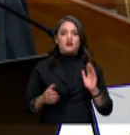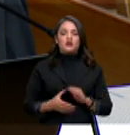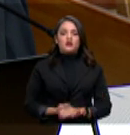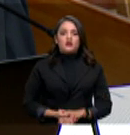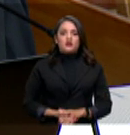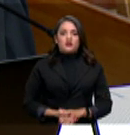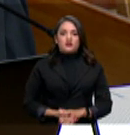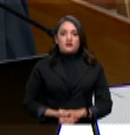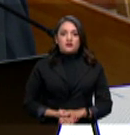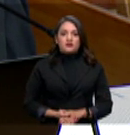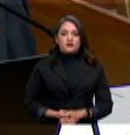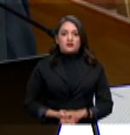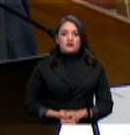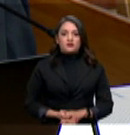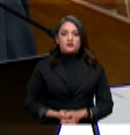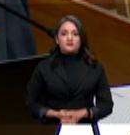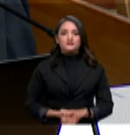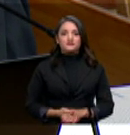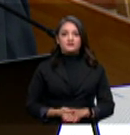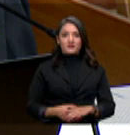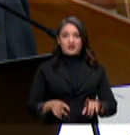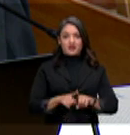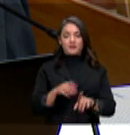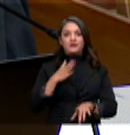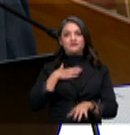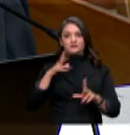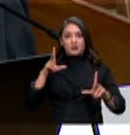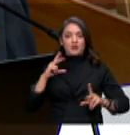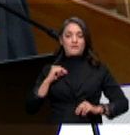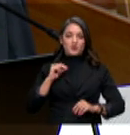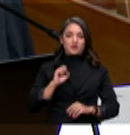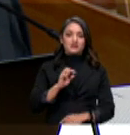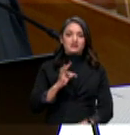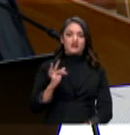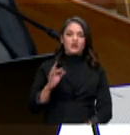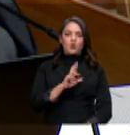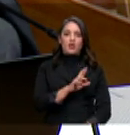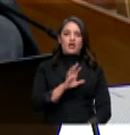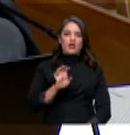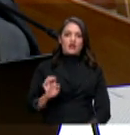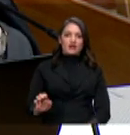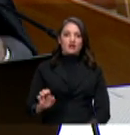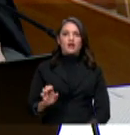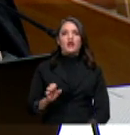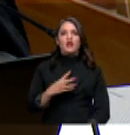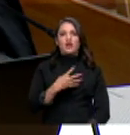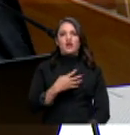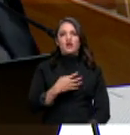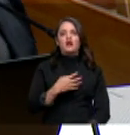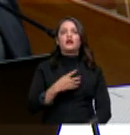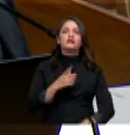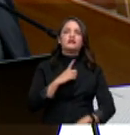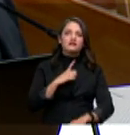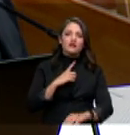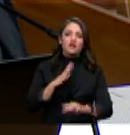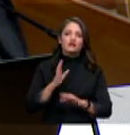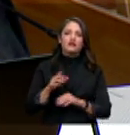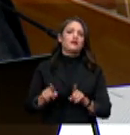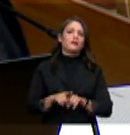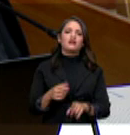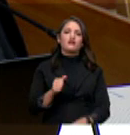inclusive a minha posse aqui no Supremo, RE 590-415, mas também houve a